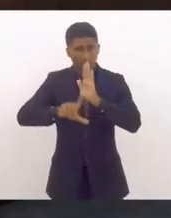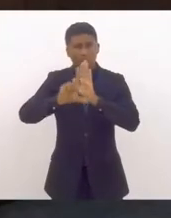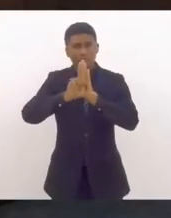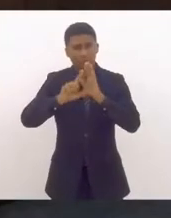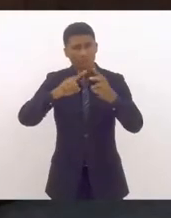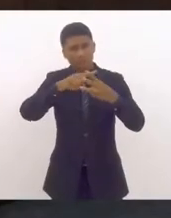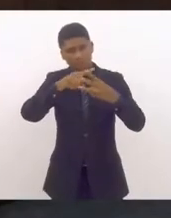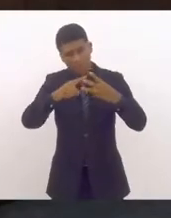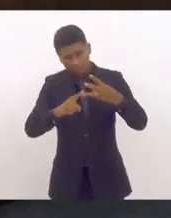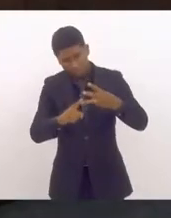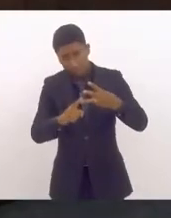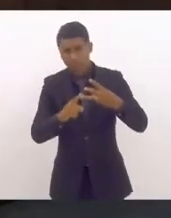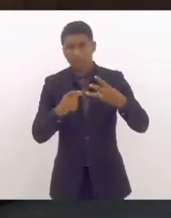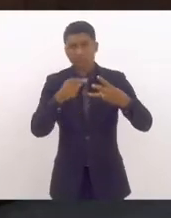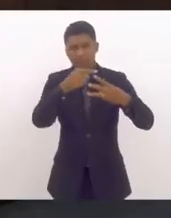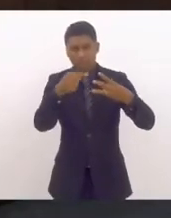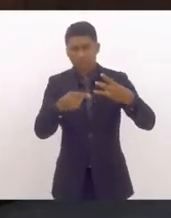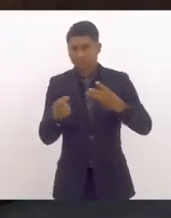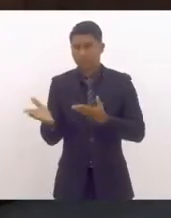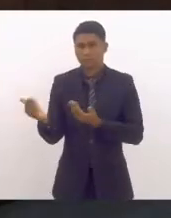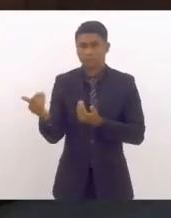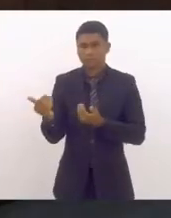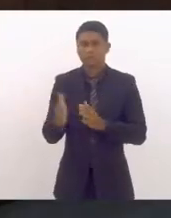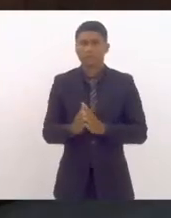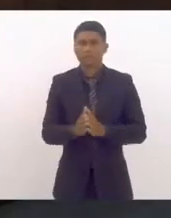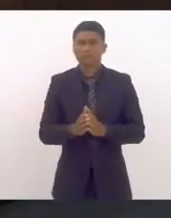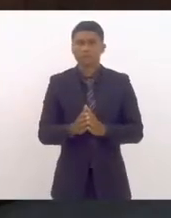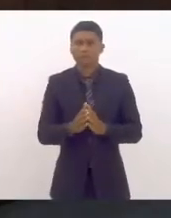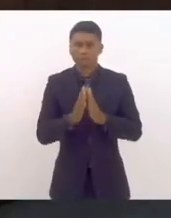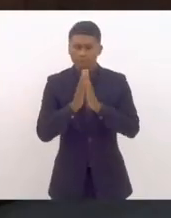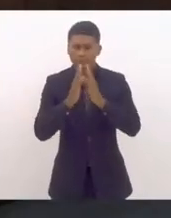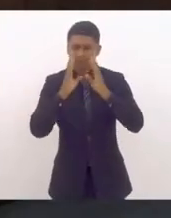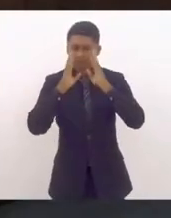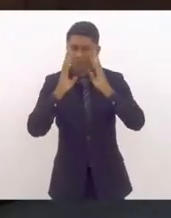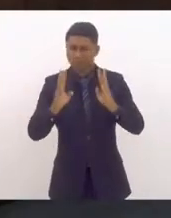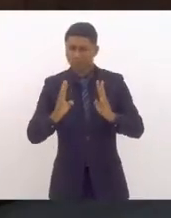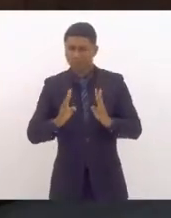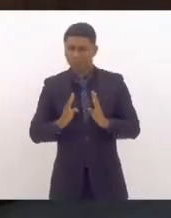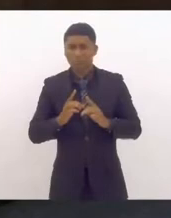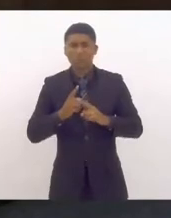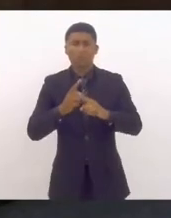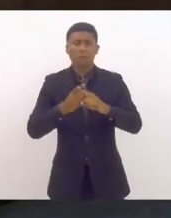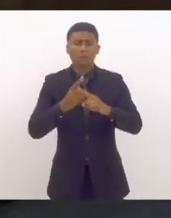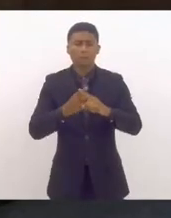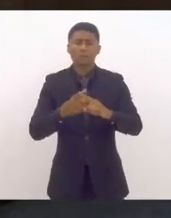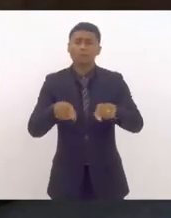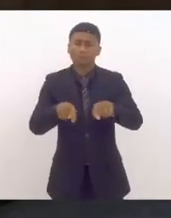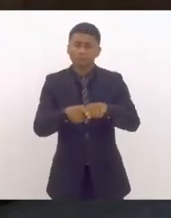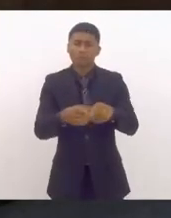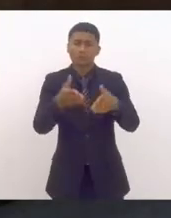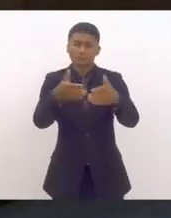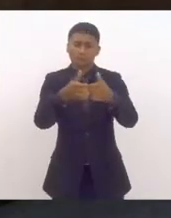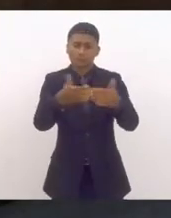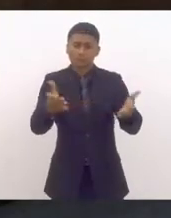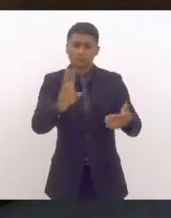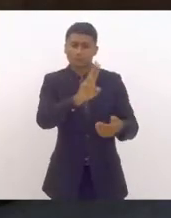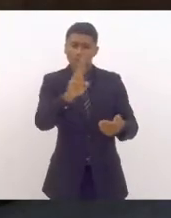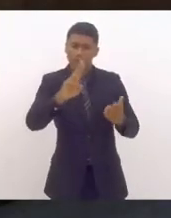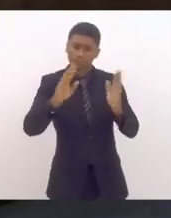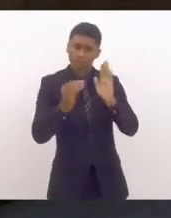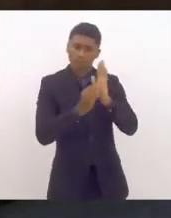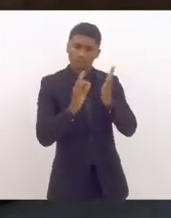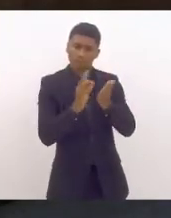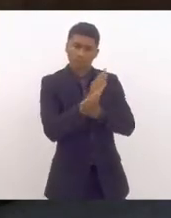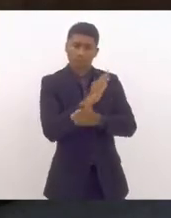mobilizados entre os parlamentares juvenis. Presidente, peço sua atenção, porque ofereço também a Vossa Excelência a coautoria. Afinal,